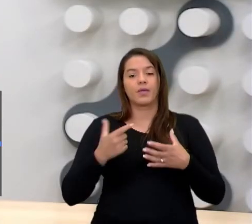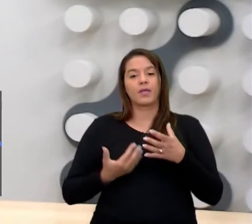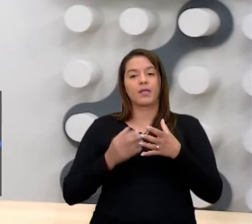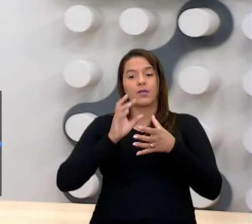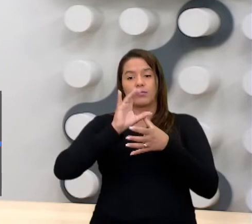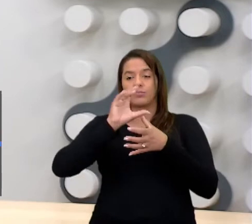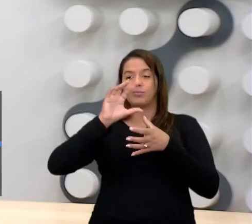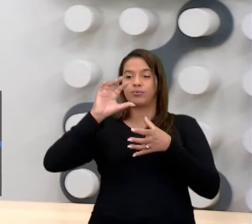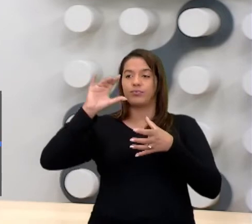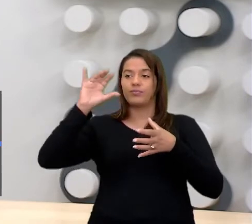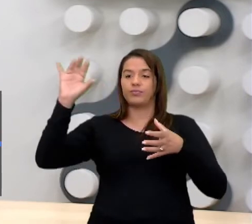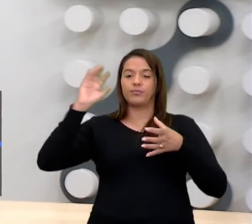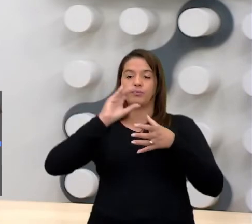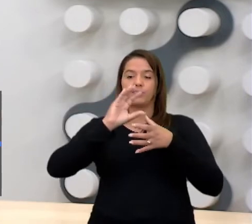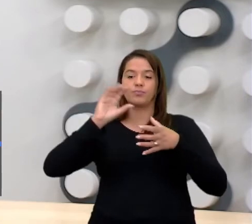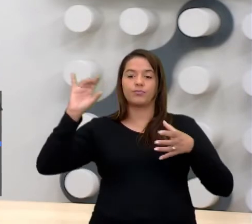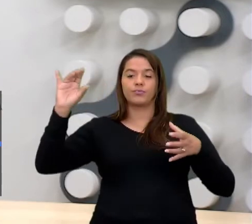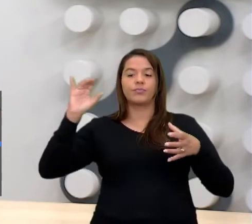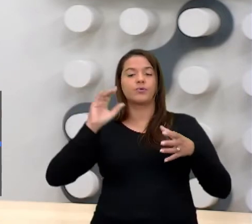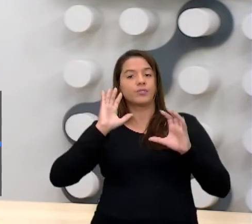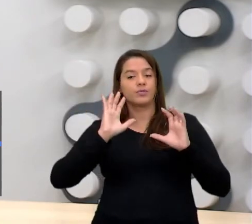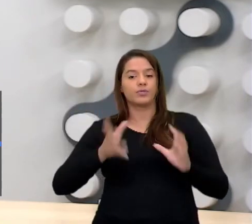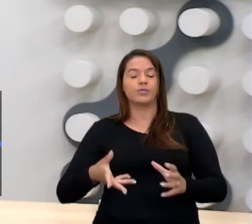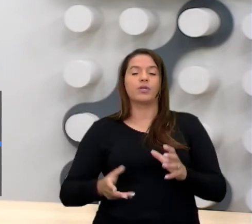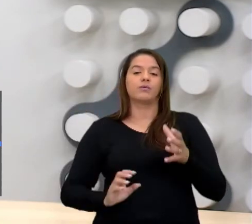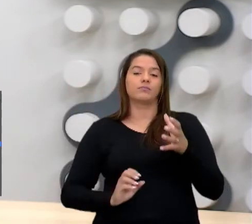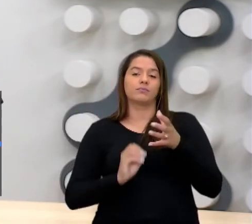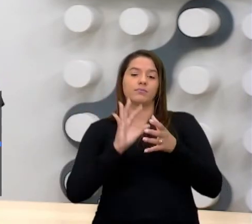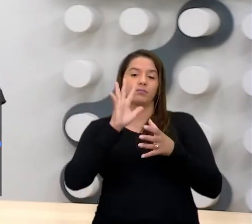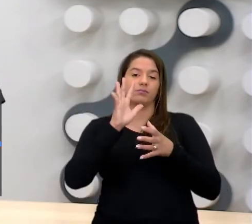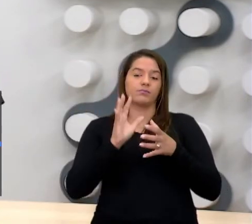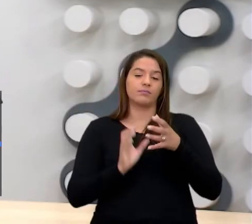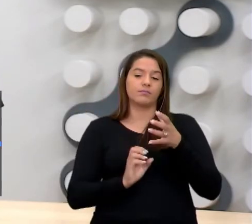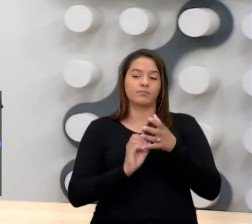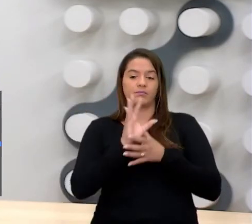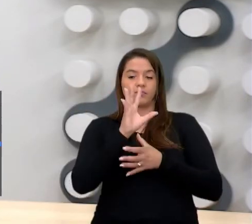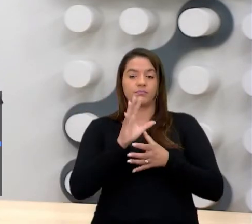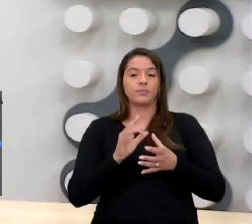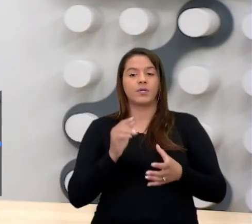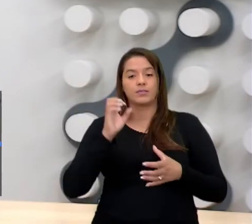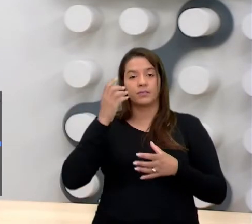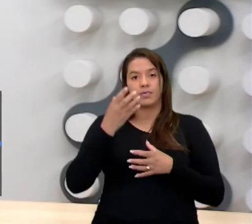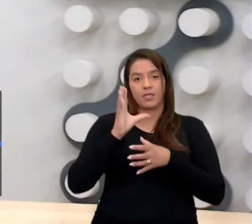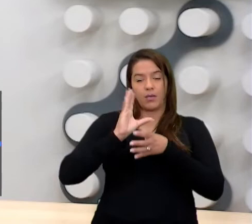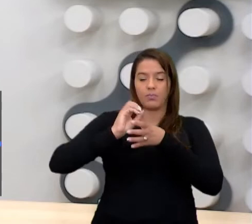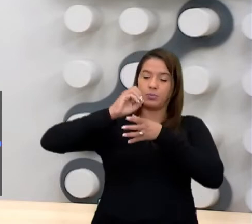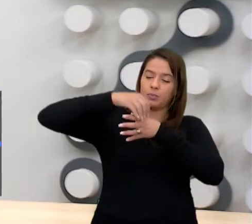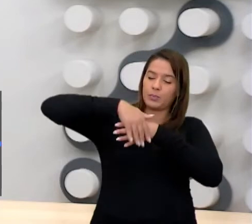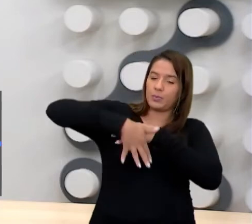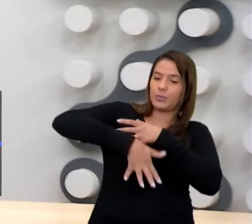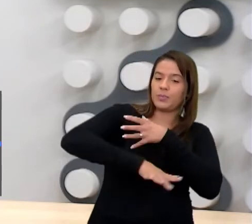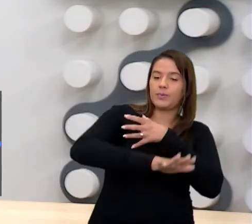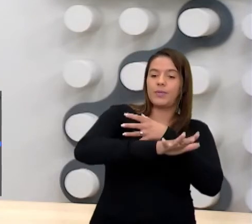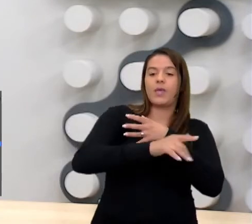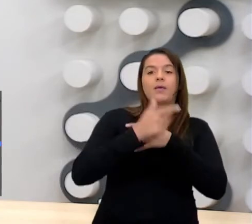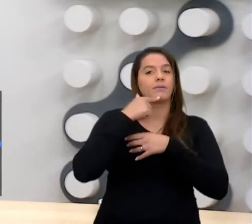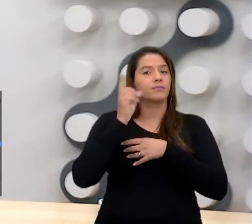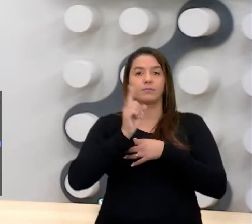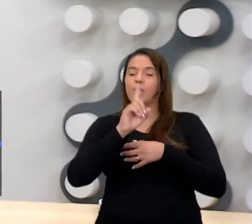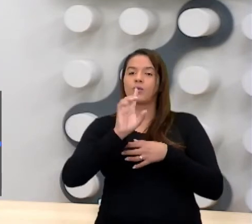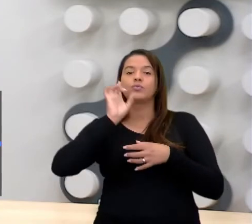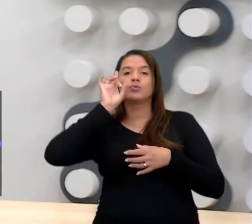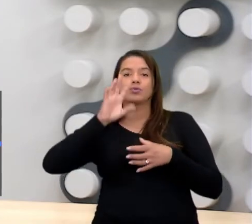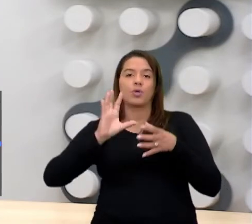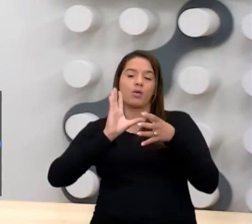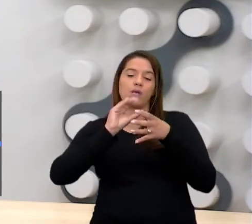as cinzas, já é considerado uma erupção. Necessariamente você não precisa ter um magma a ser expelido para falar que é uma erupção vulcânica,